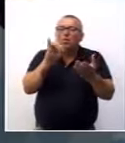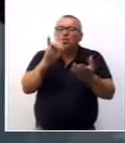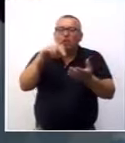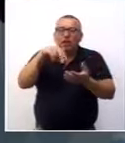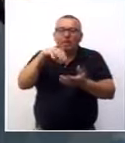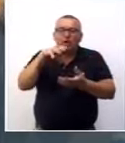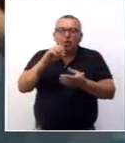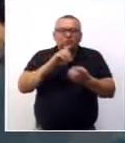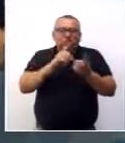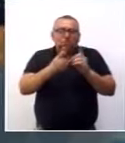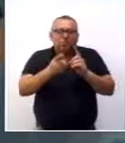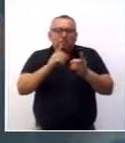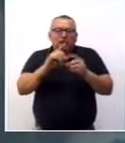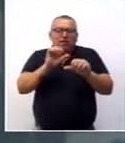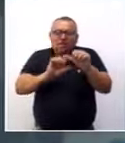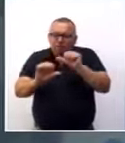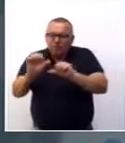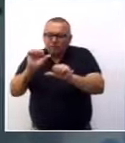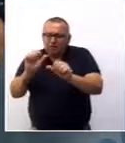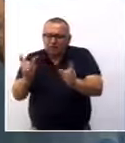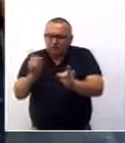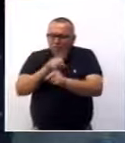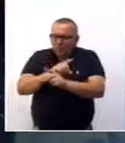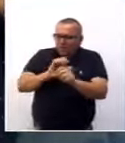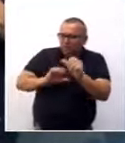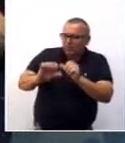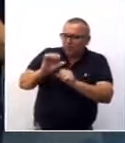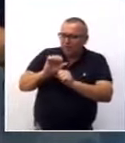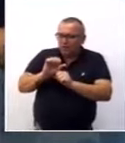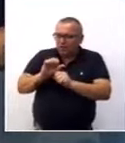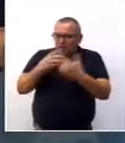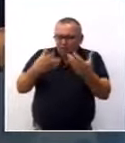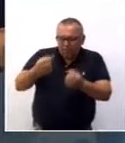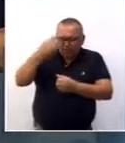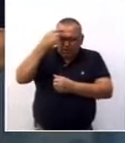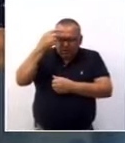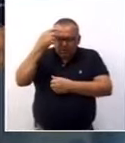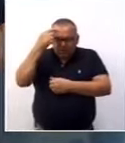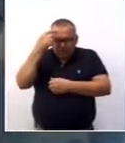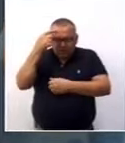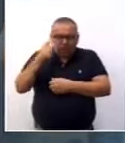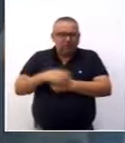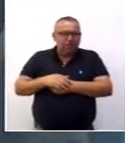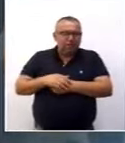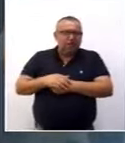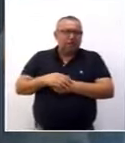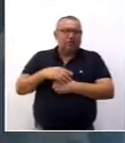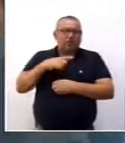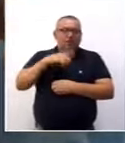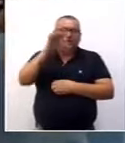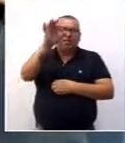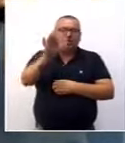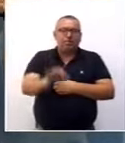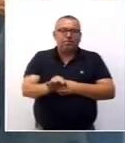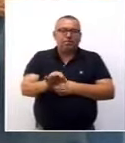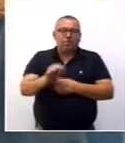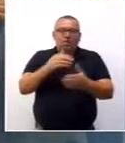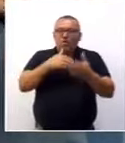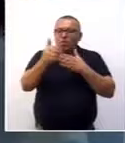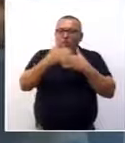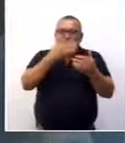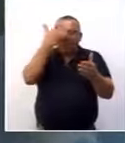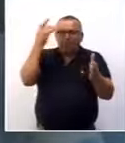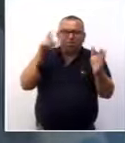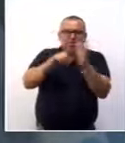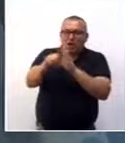à medida que nós vamos discutindo, nós vamos pensando a respeito dele. Tenho certeza que qualquer pergunta que eu tenha